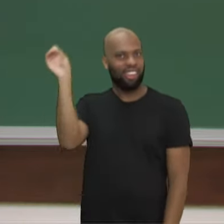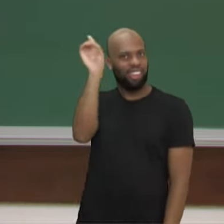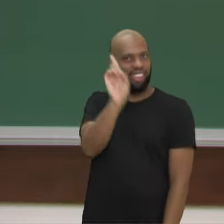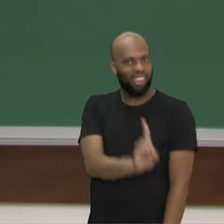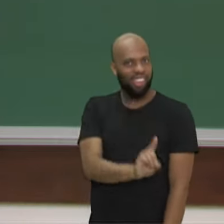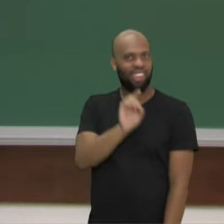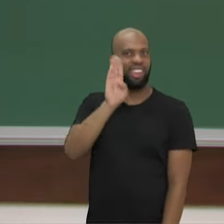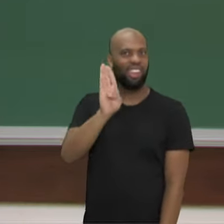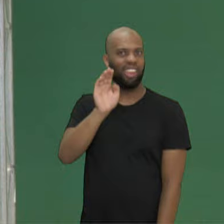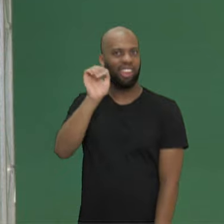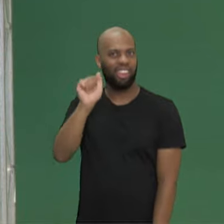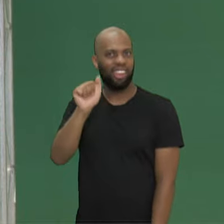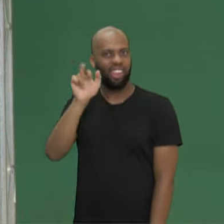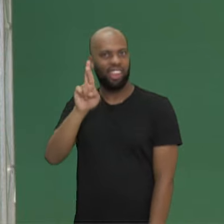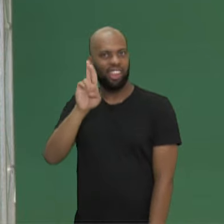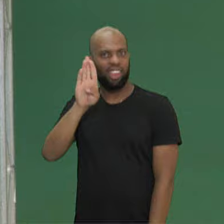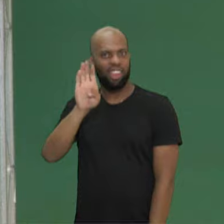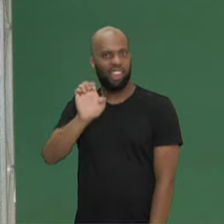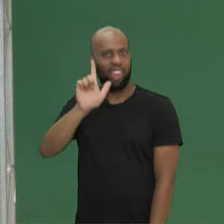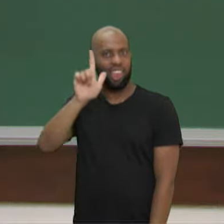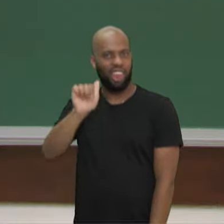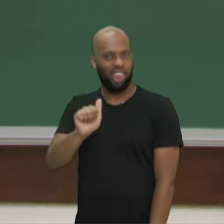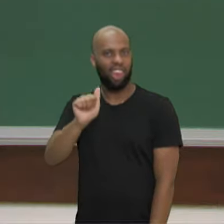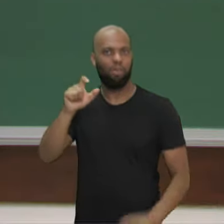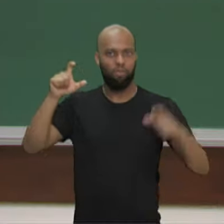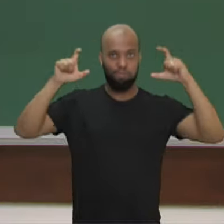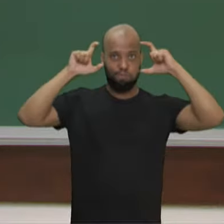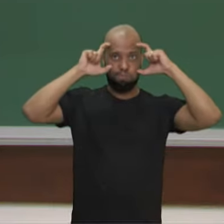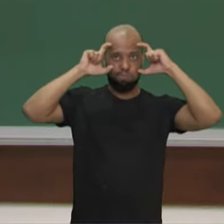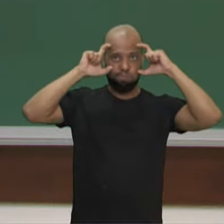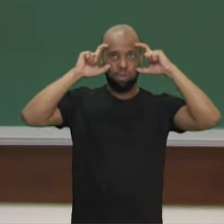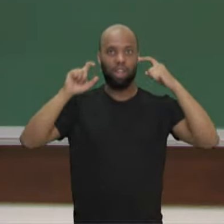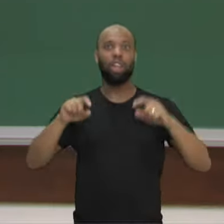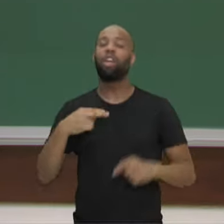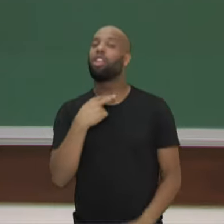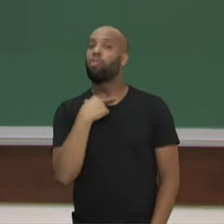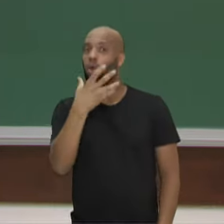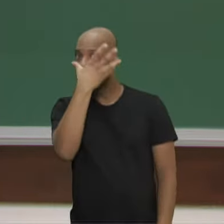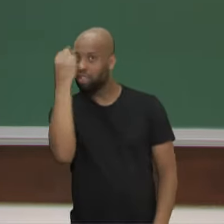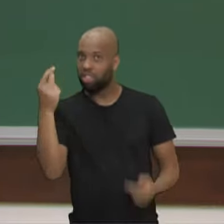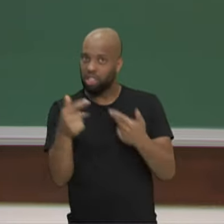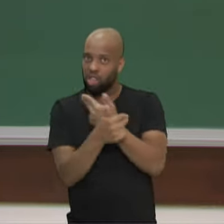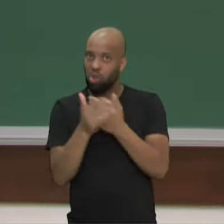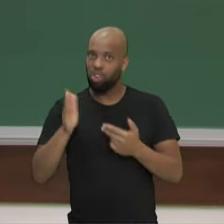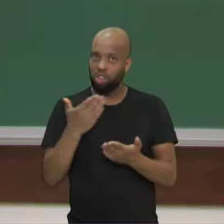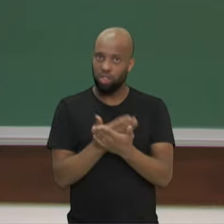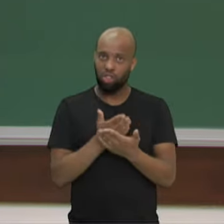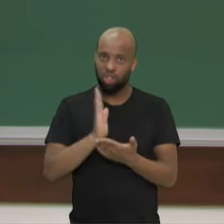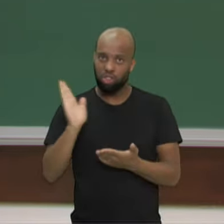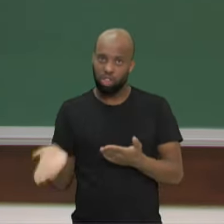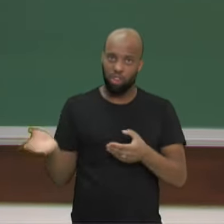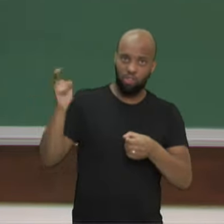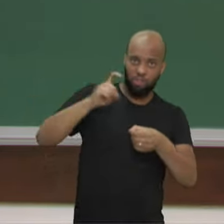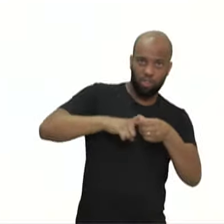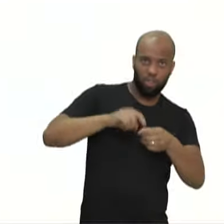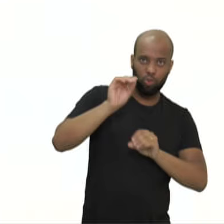Barbela, né? Então a Barbela já vem aí, mas não esqueçam de todos os elementos que a gente falou, hein? Já volto!